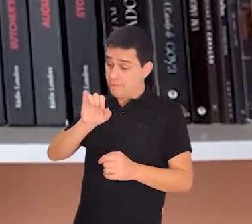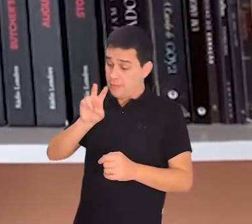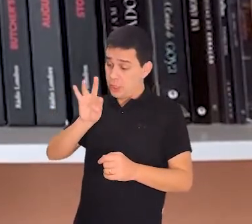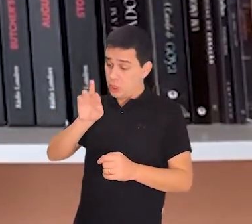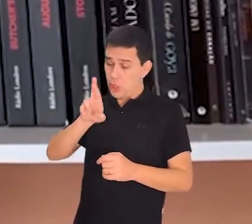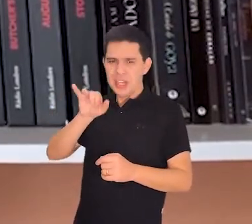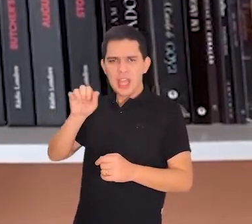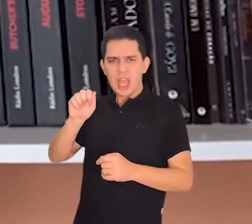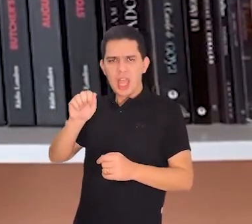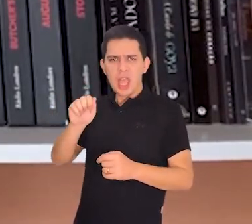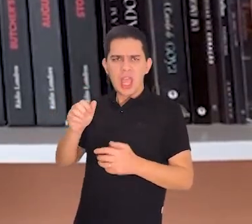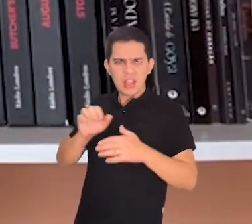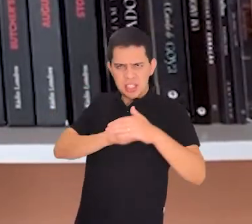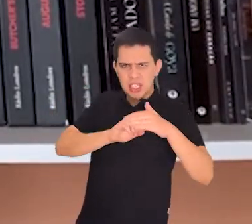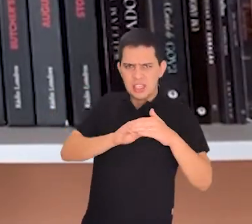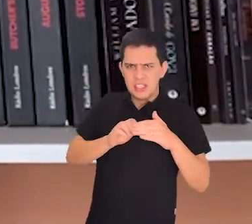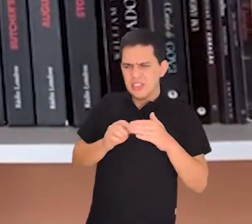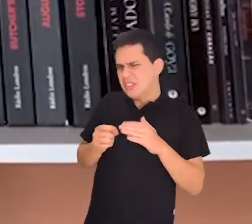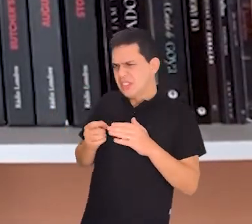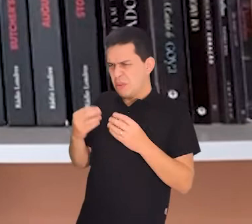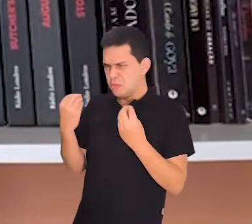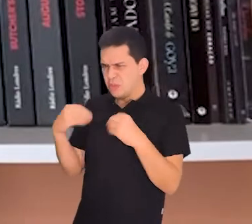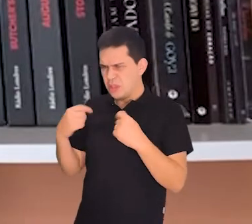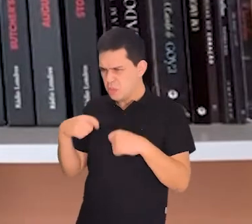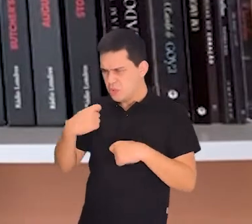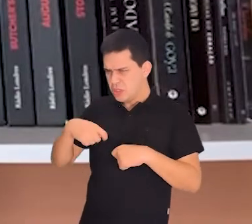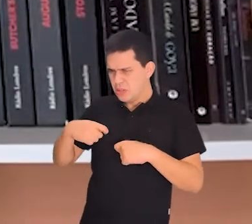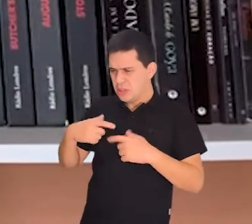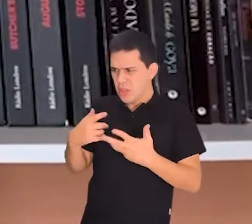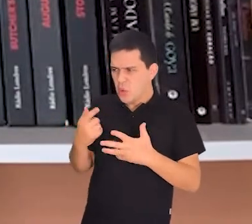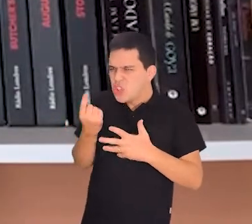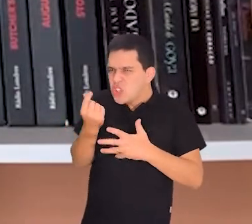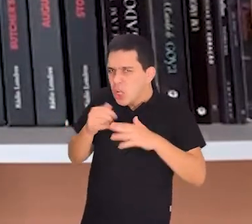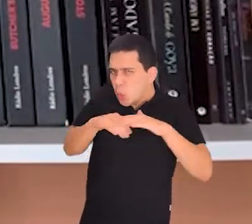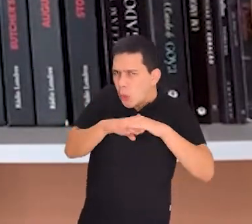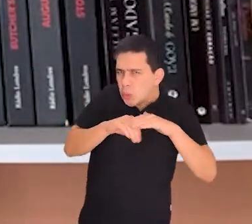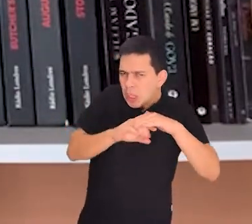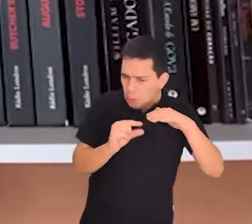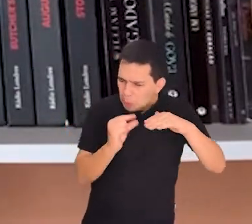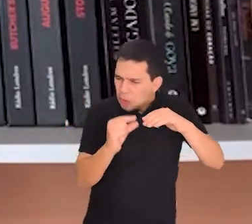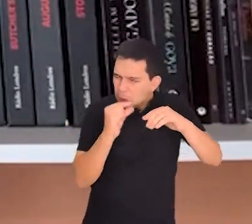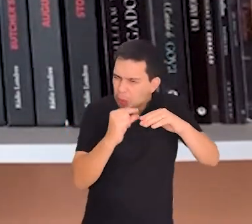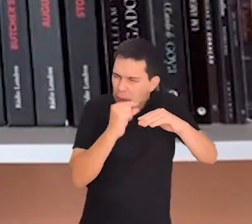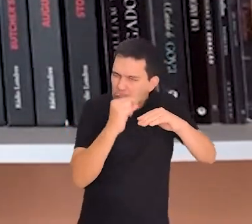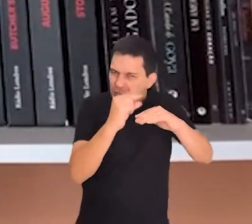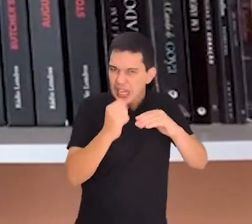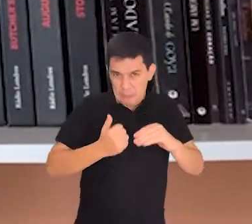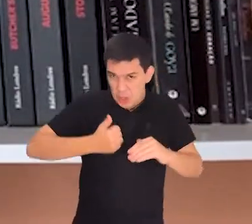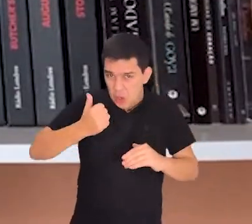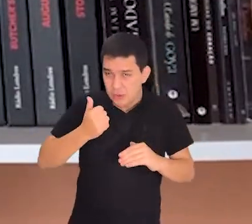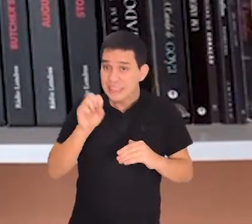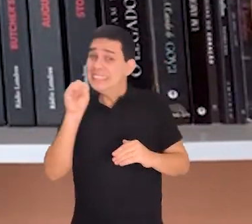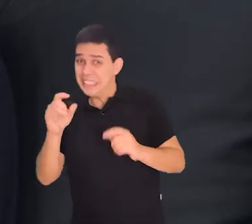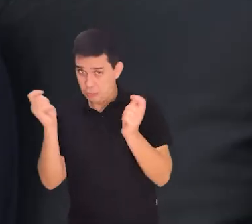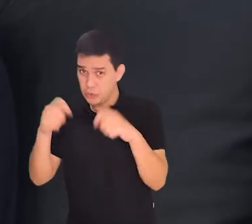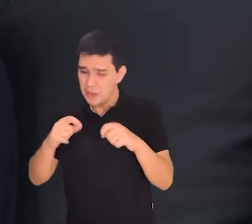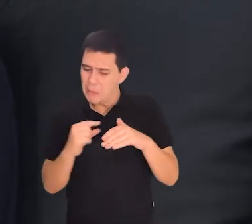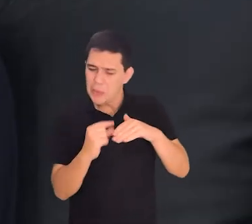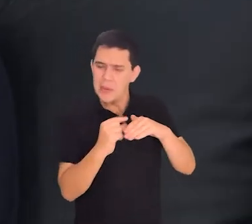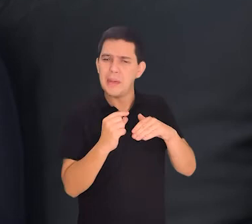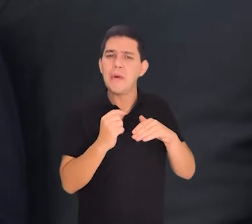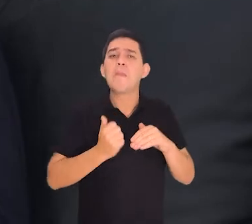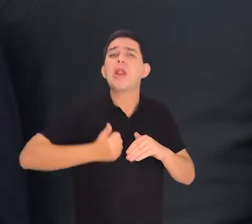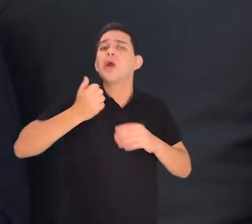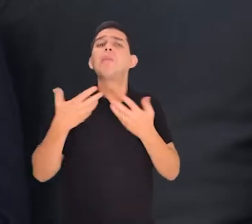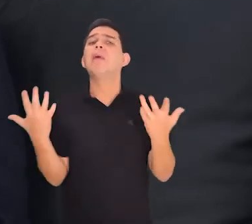se vale a pena reservar um pouquinho do que ganho para um sonho futuro. Mesmo podendo poupar pouco, qual seria a melhor forma de fazer isso?